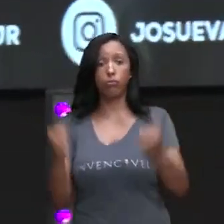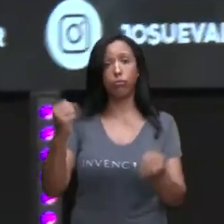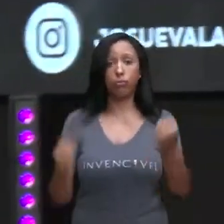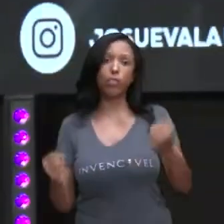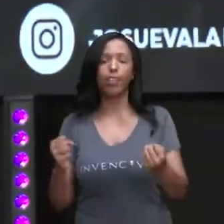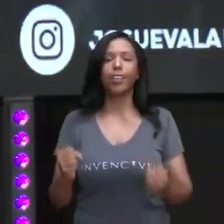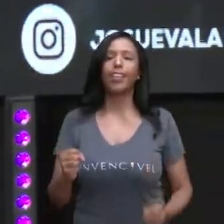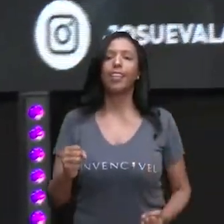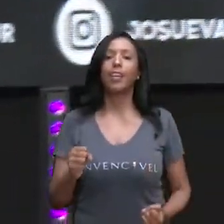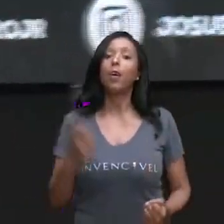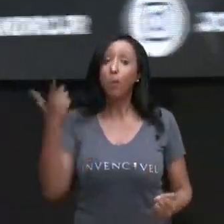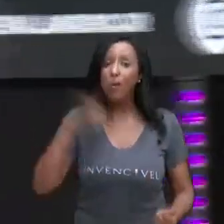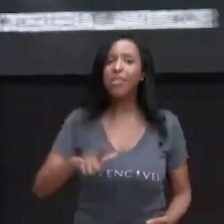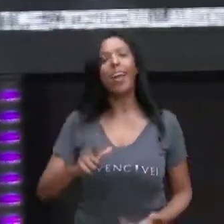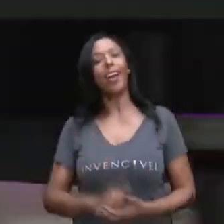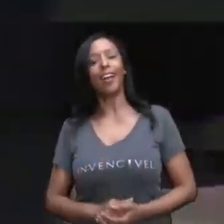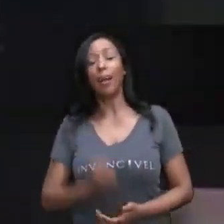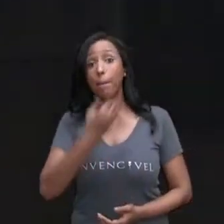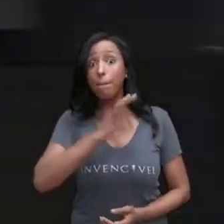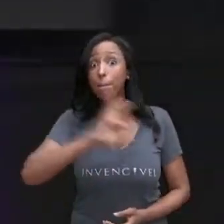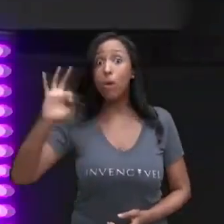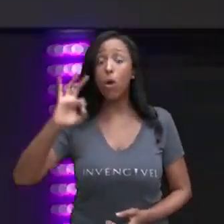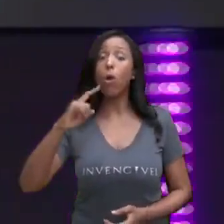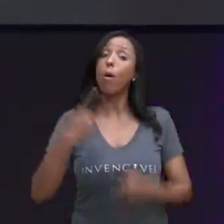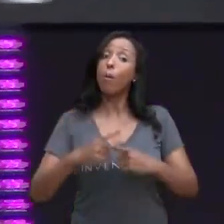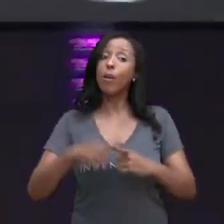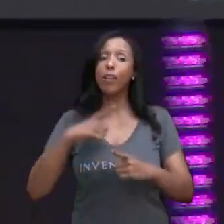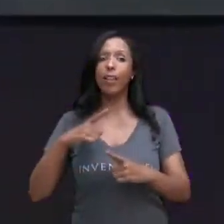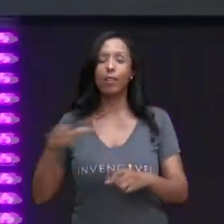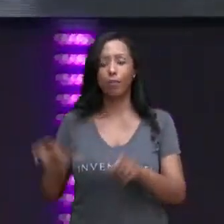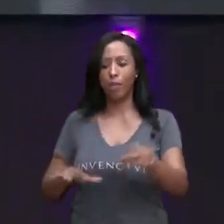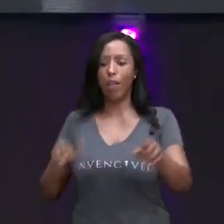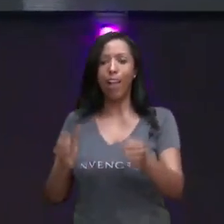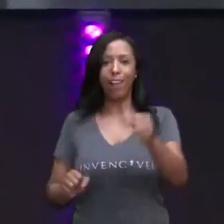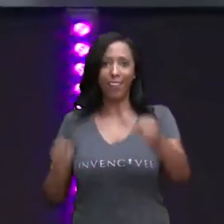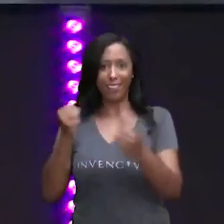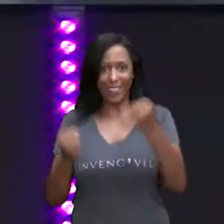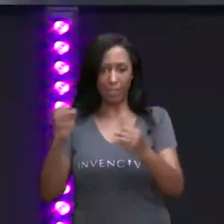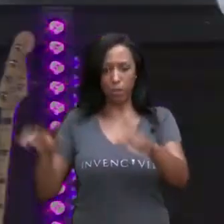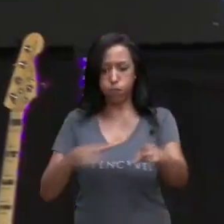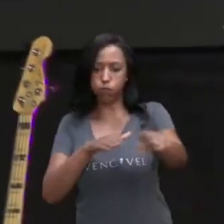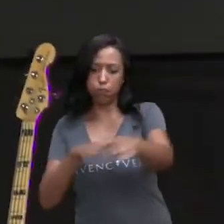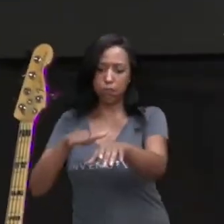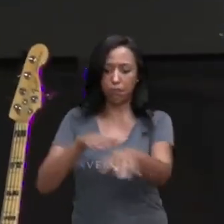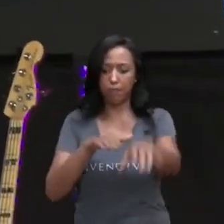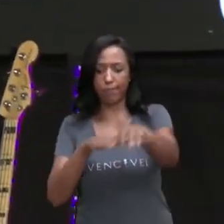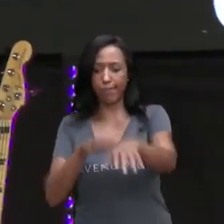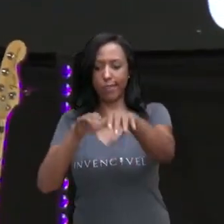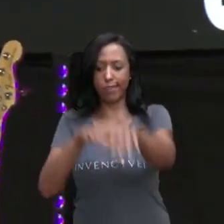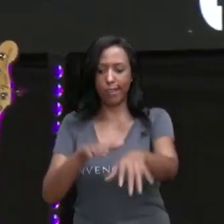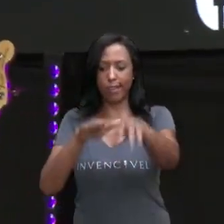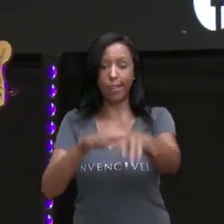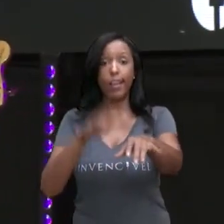vezes, é ou não é? Porque você está no trânsito, aí você escuta aquele livro todinho da palavra, aquilo vai entrando por